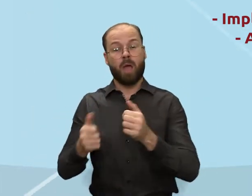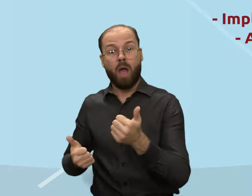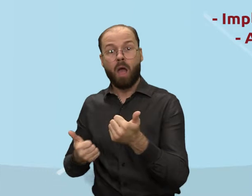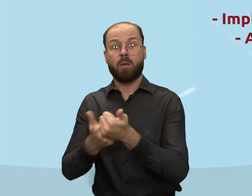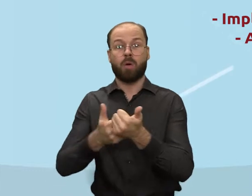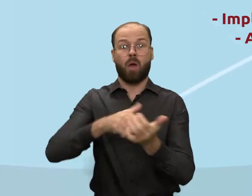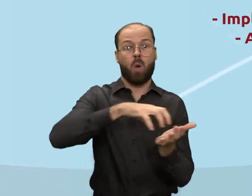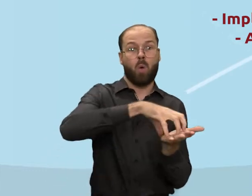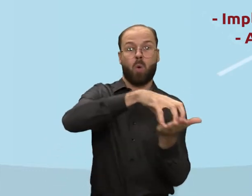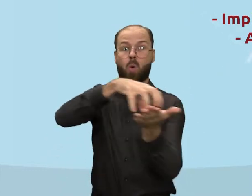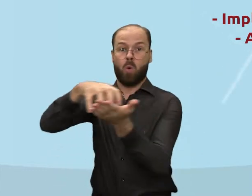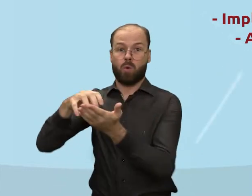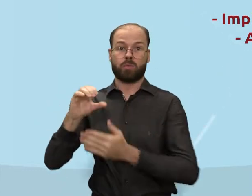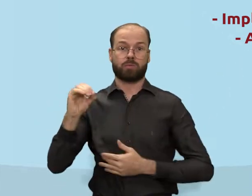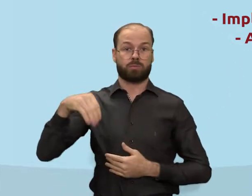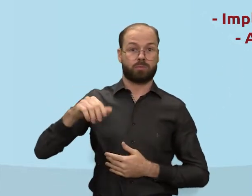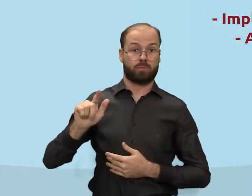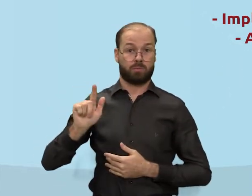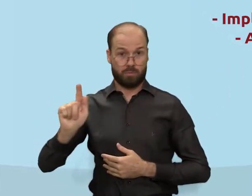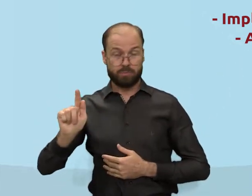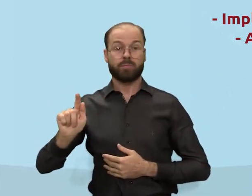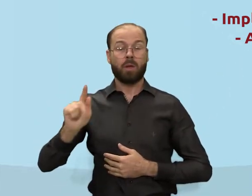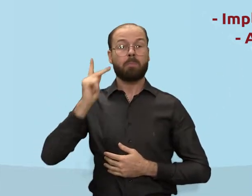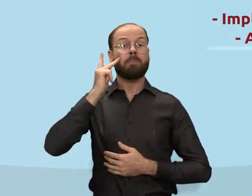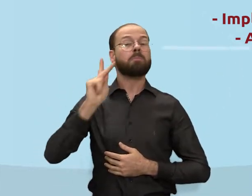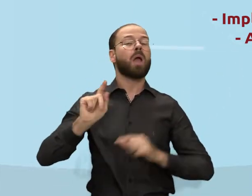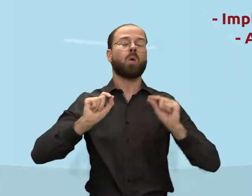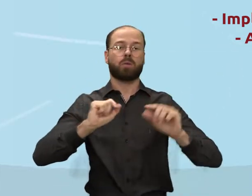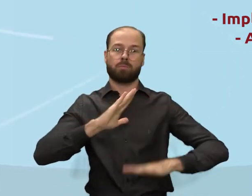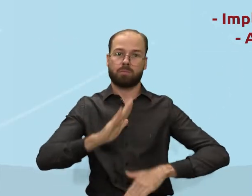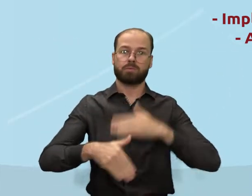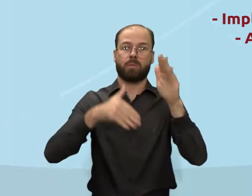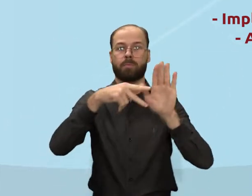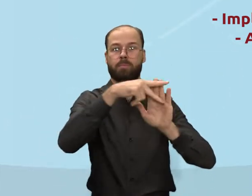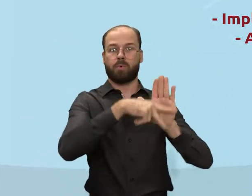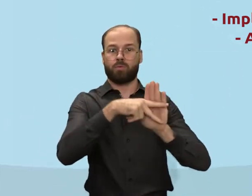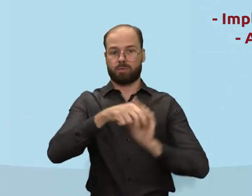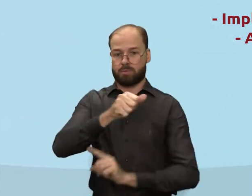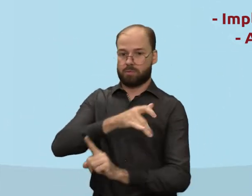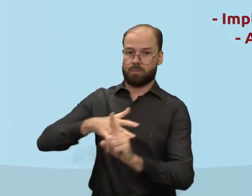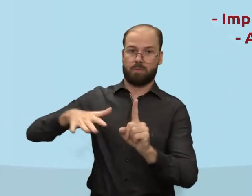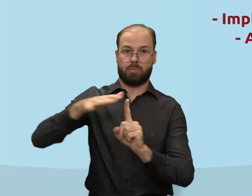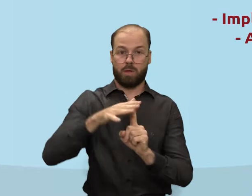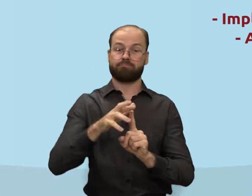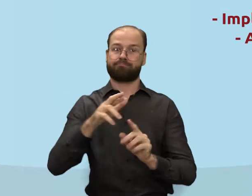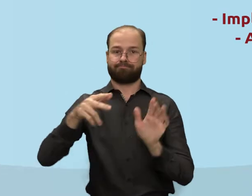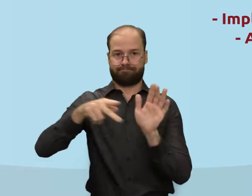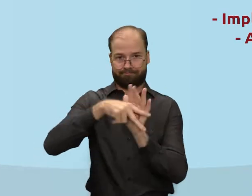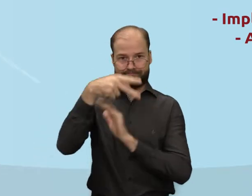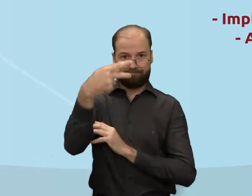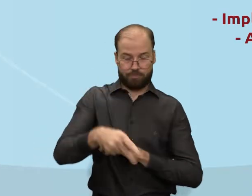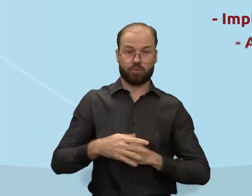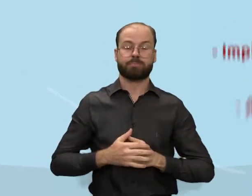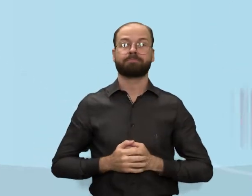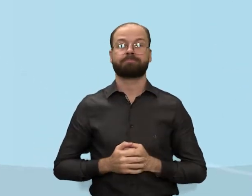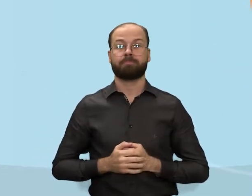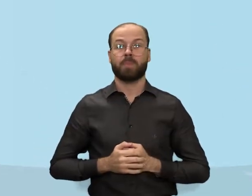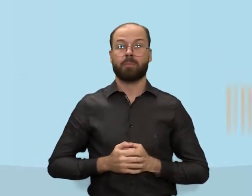ambientais e apoiar organizações não governamentais para o desenvolvimento de projetos ambientais